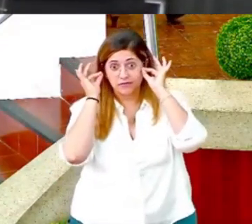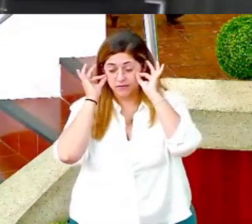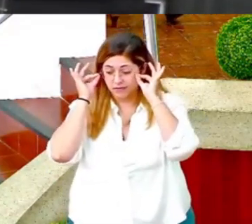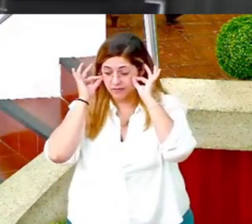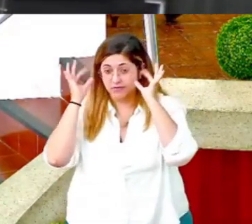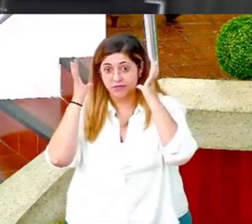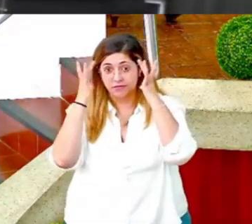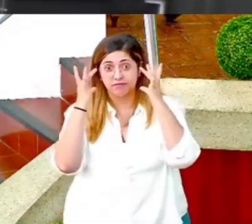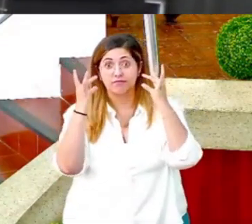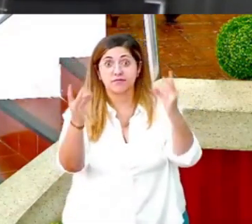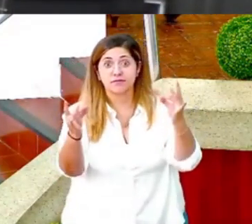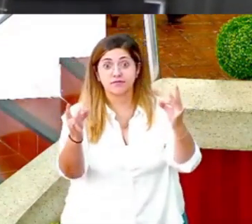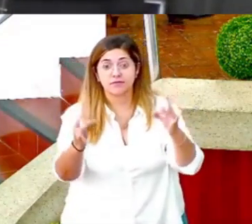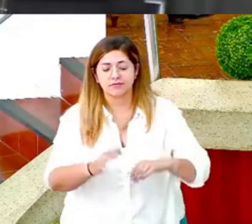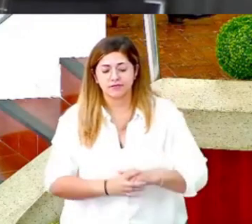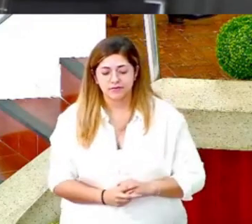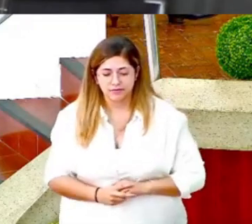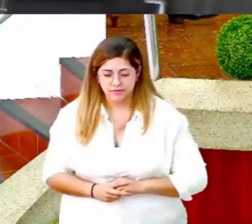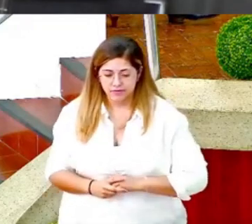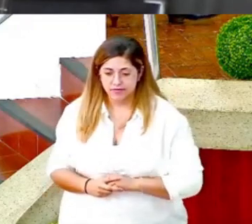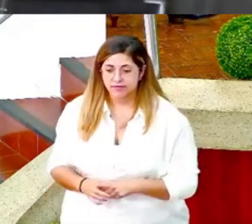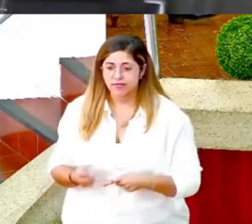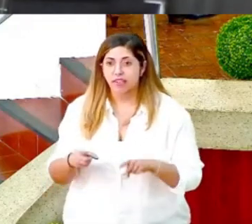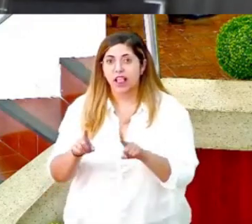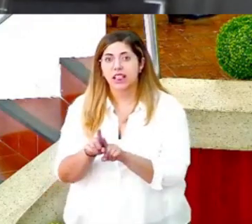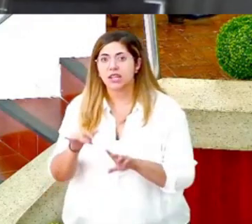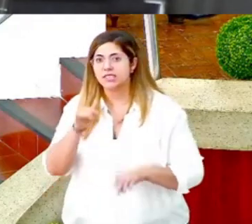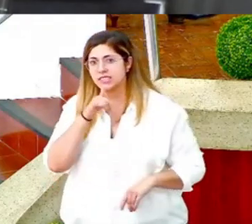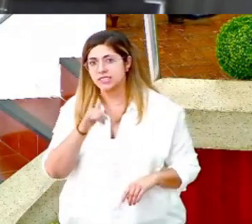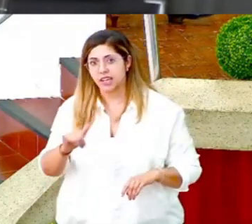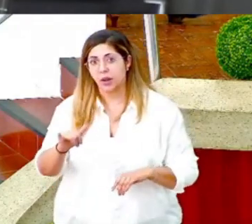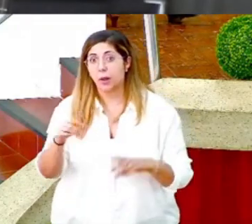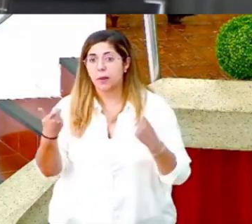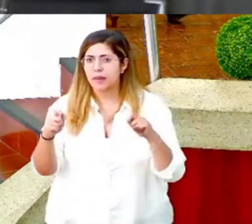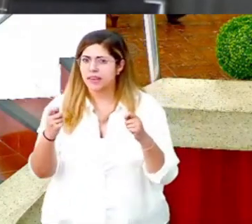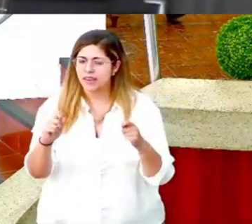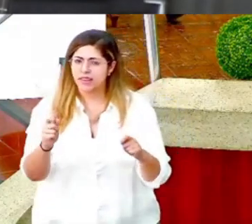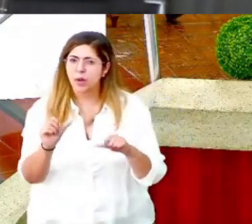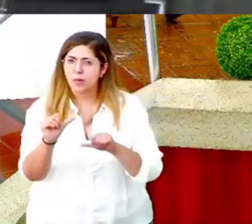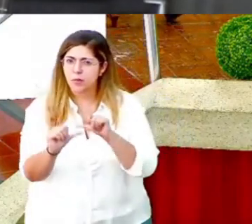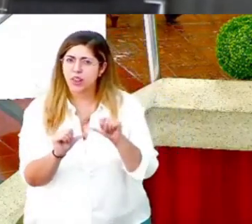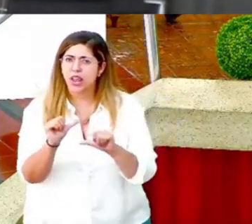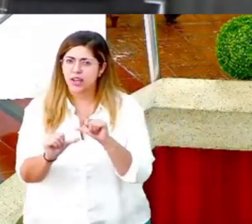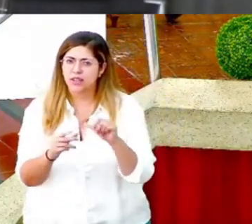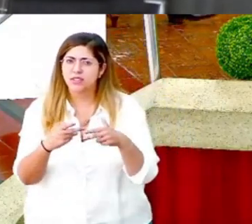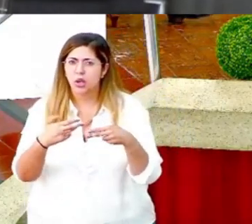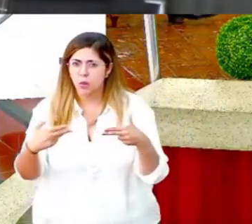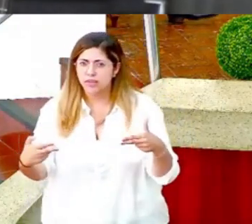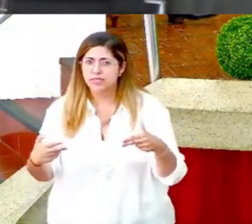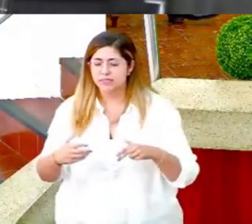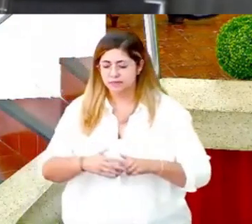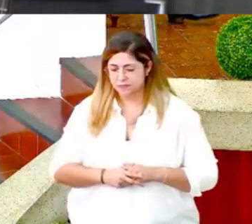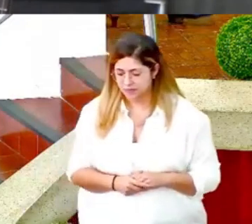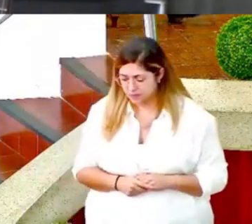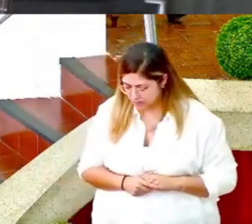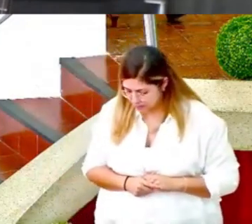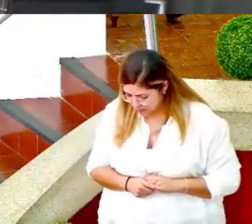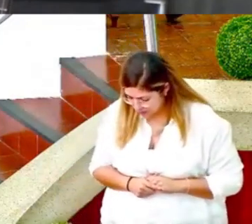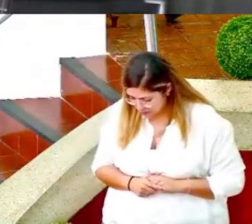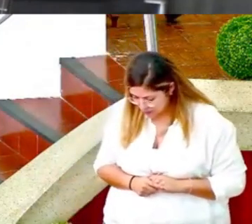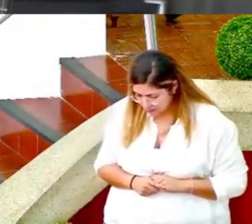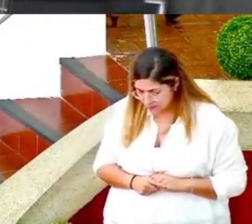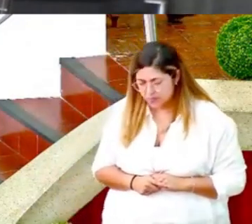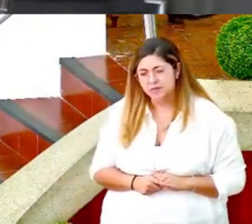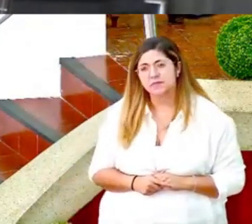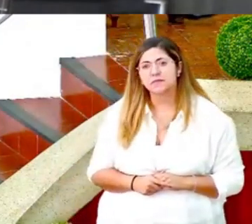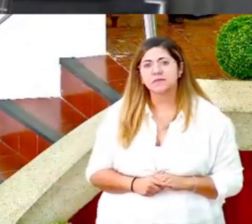alarmado. A primeira decisão dele foi dizer, precisamos resolver uma coisa aqui. Temos de resolver uma coisa aqui. Ajuntou todo